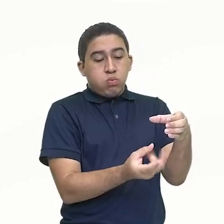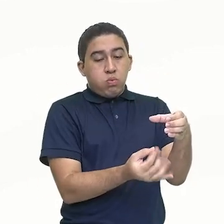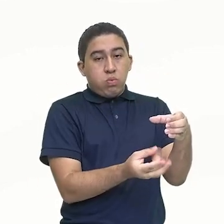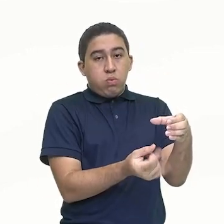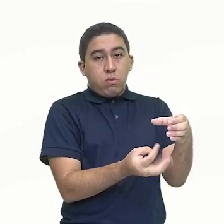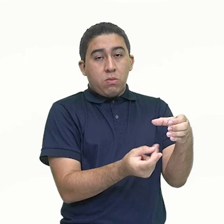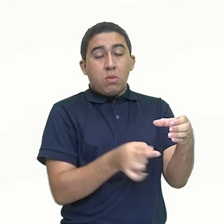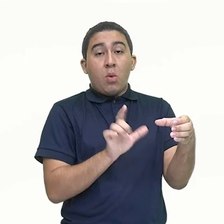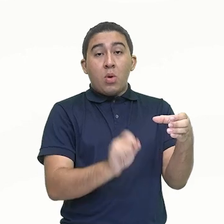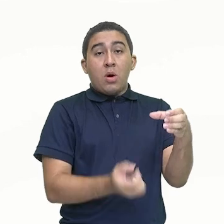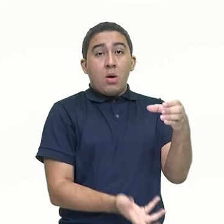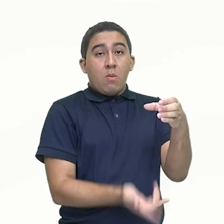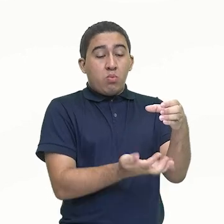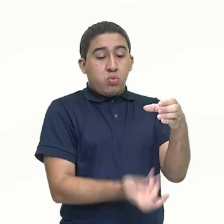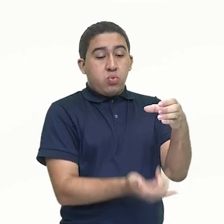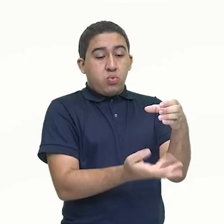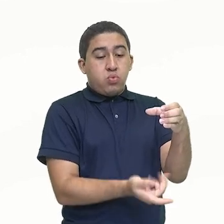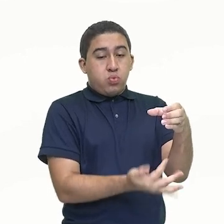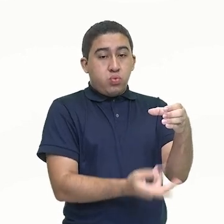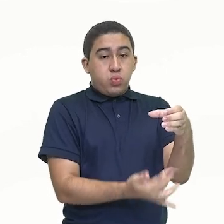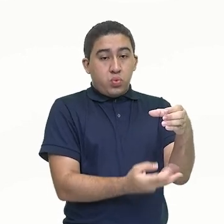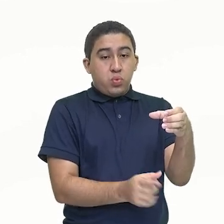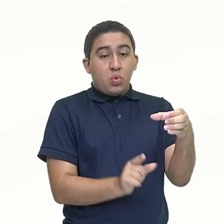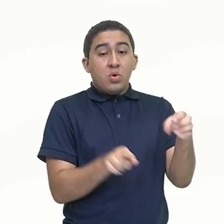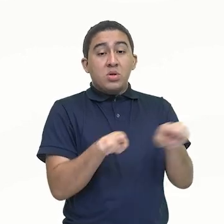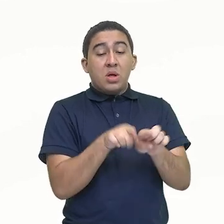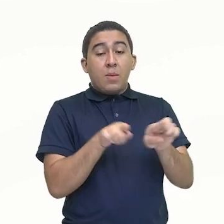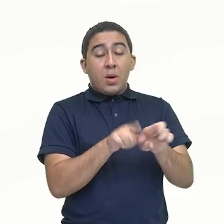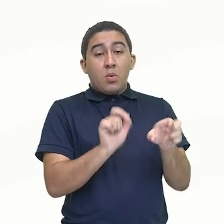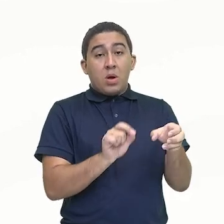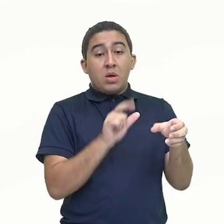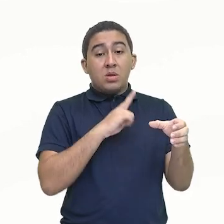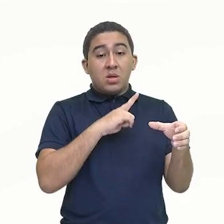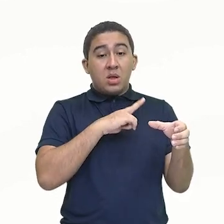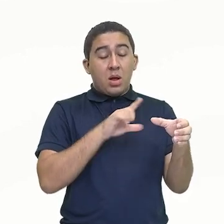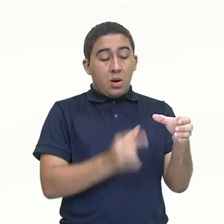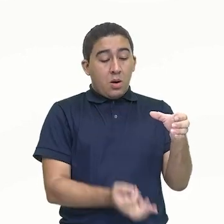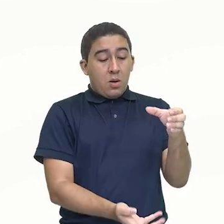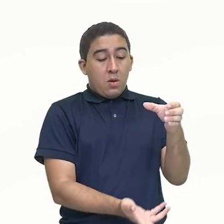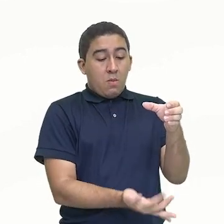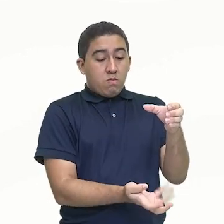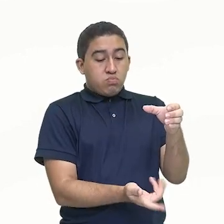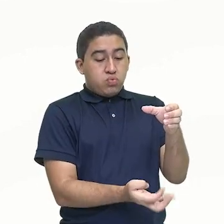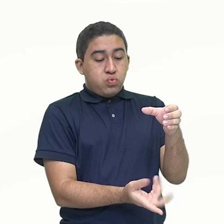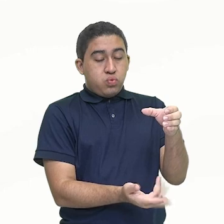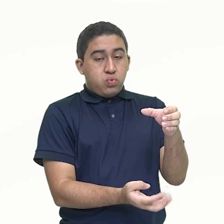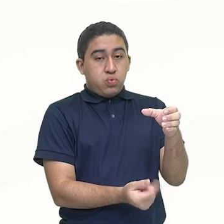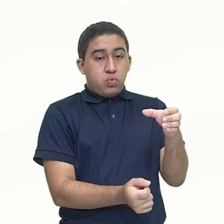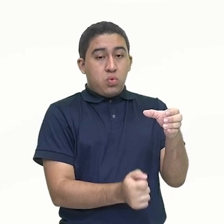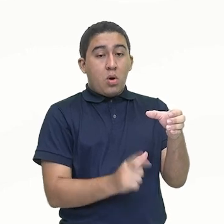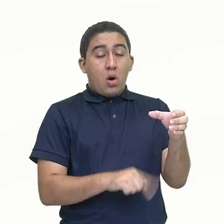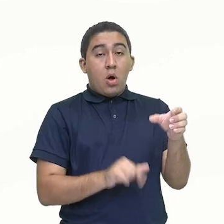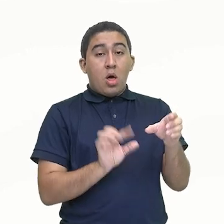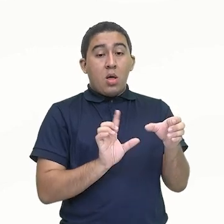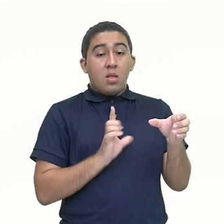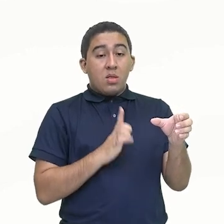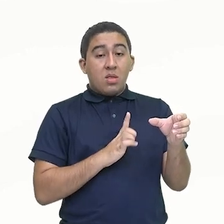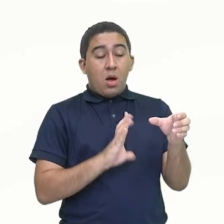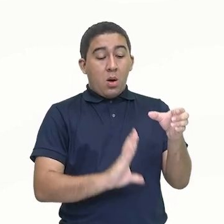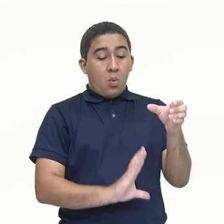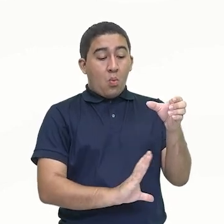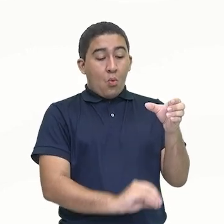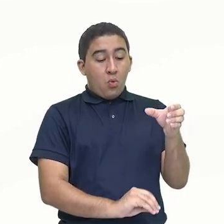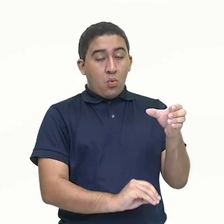em que essa fervura e também o momento em que tirou a fervura e